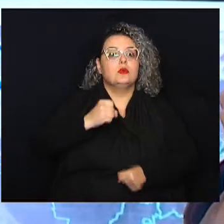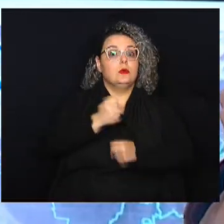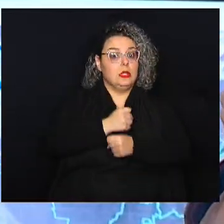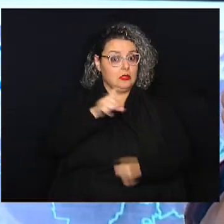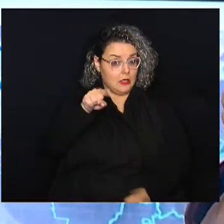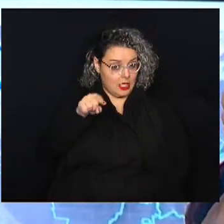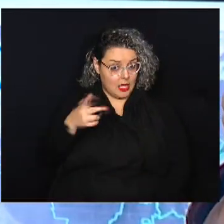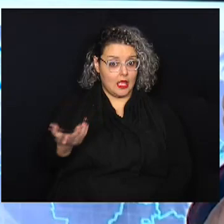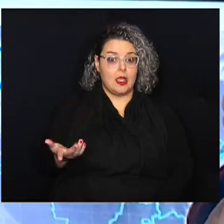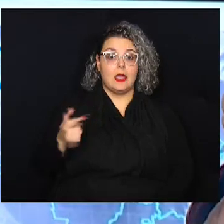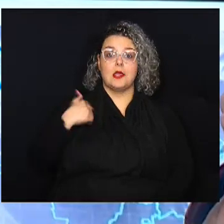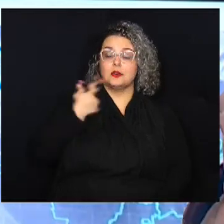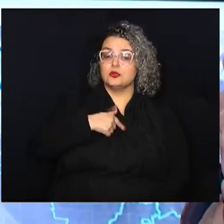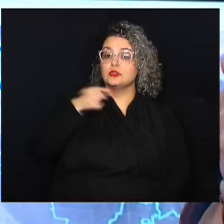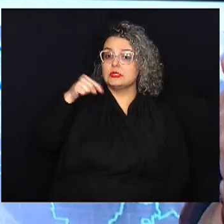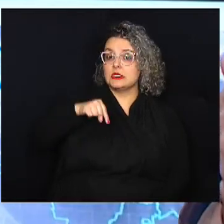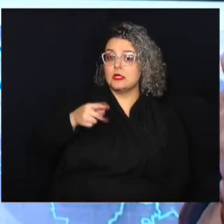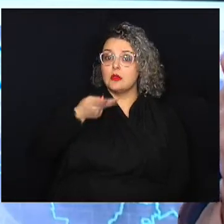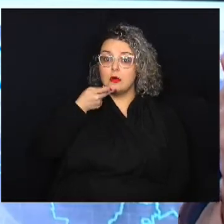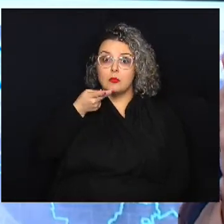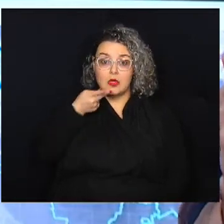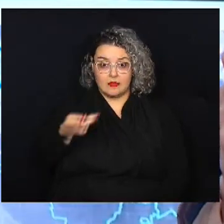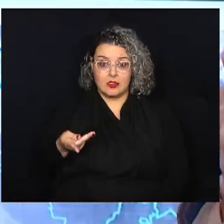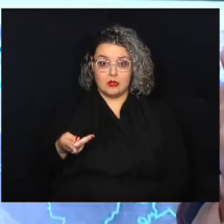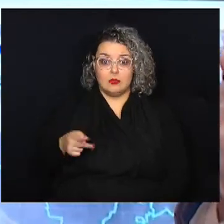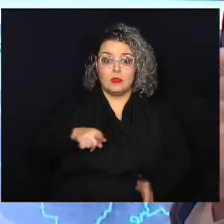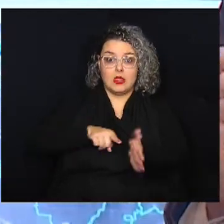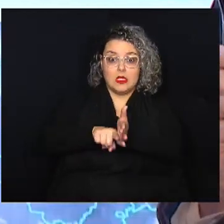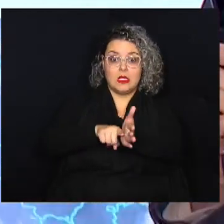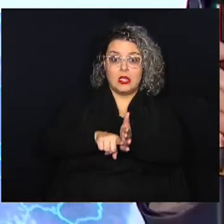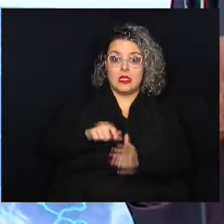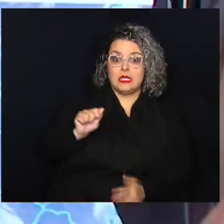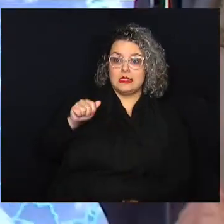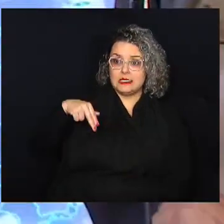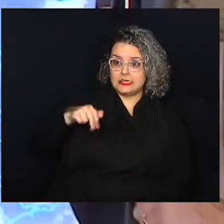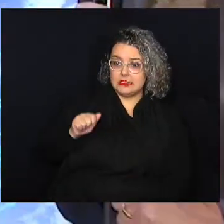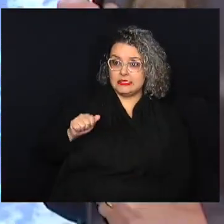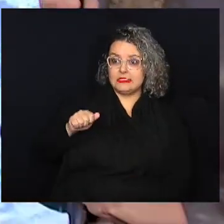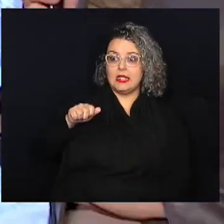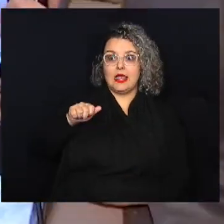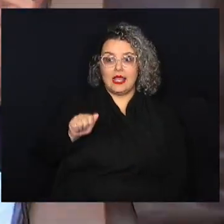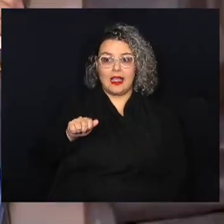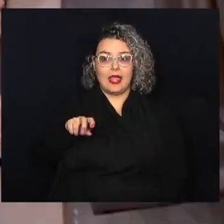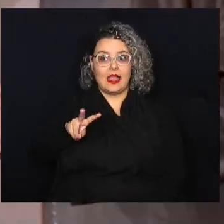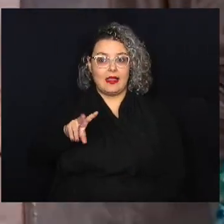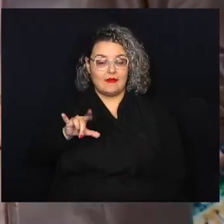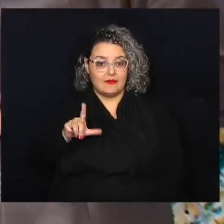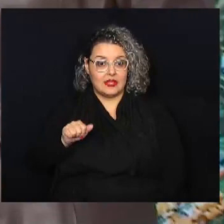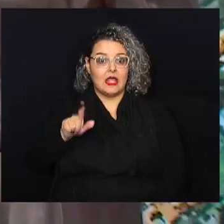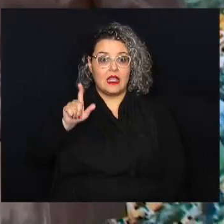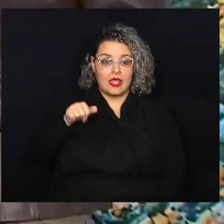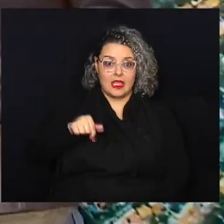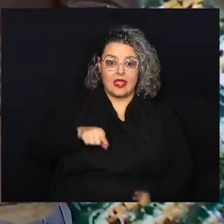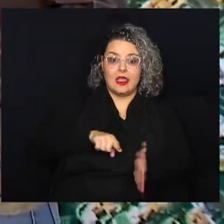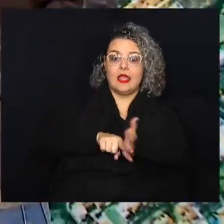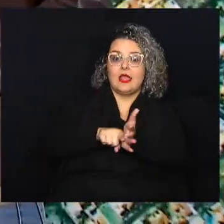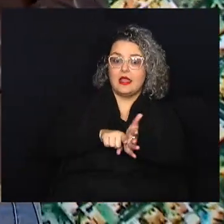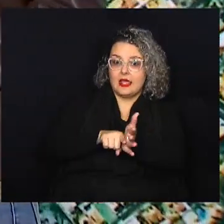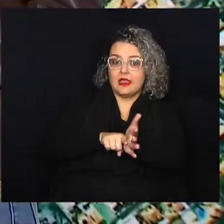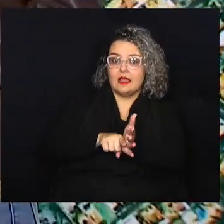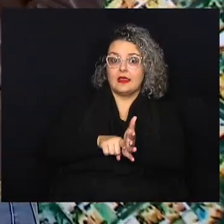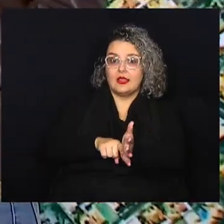Nós estamos aqui para falar com a pesquisadora Ana Ávila, ela que é pesquisadora